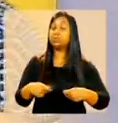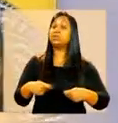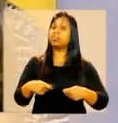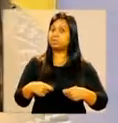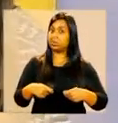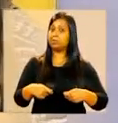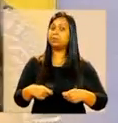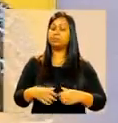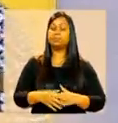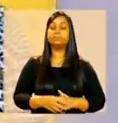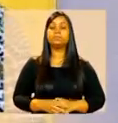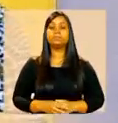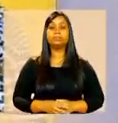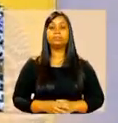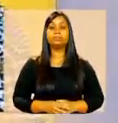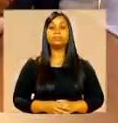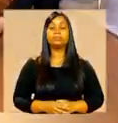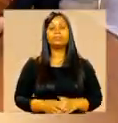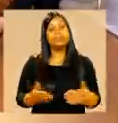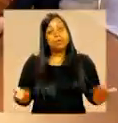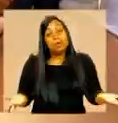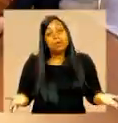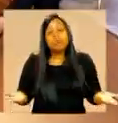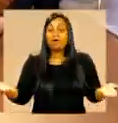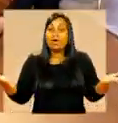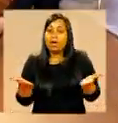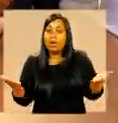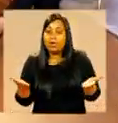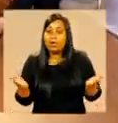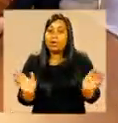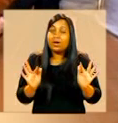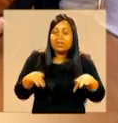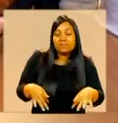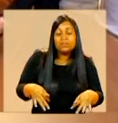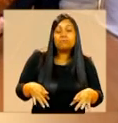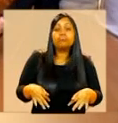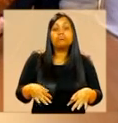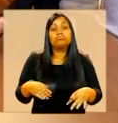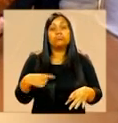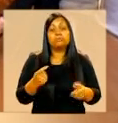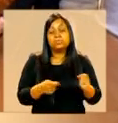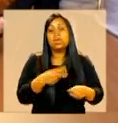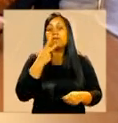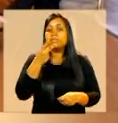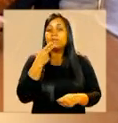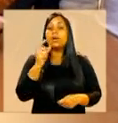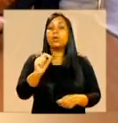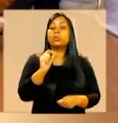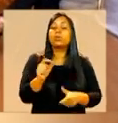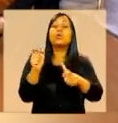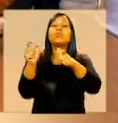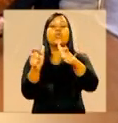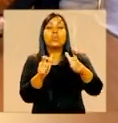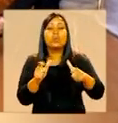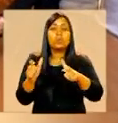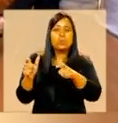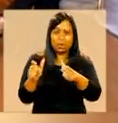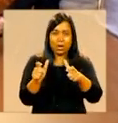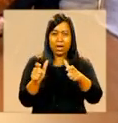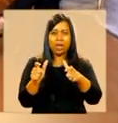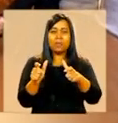sei o que ia acontecer. Gente, a gente já está entrando aqui na nossa rodada final. Eu acho que a gente pode falar um pouquinho de destinos, né,